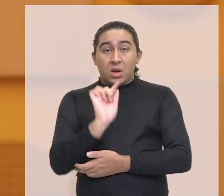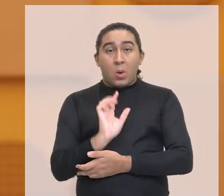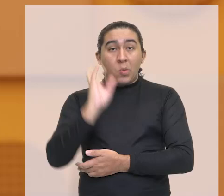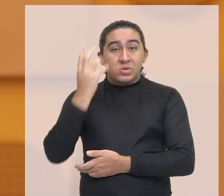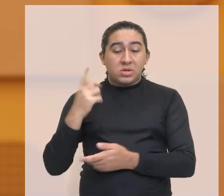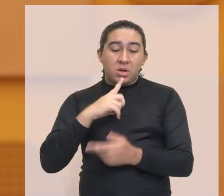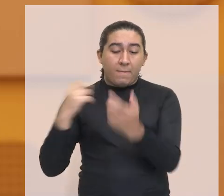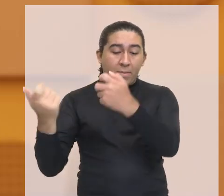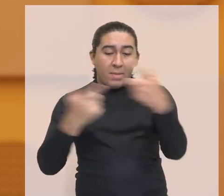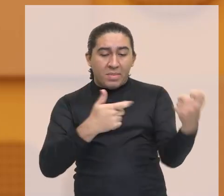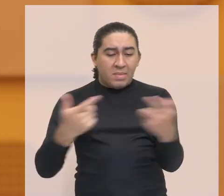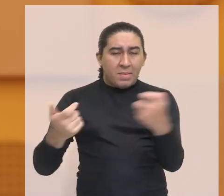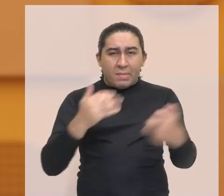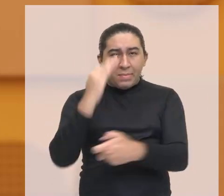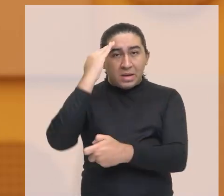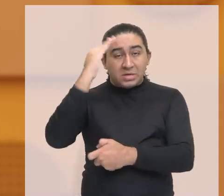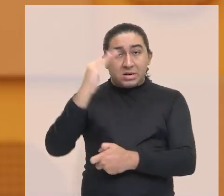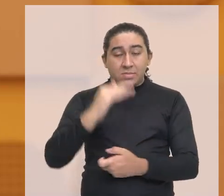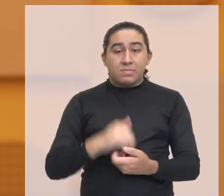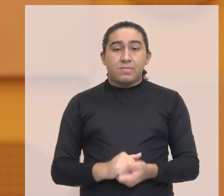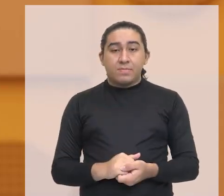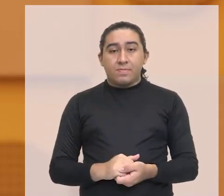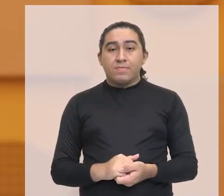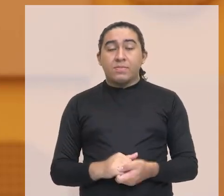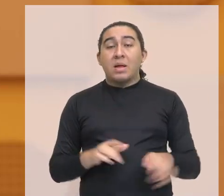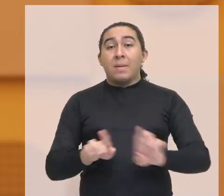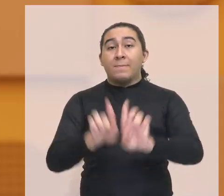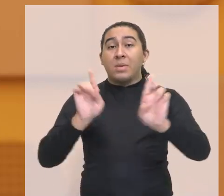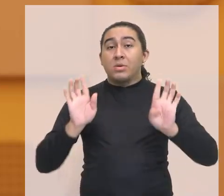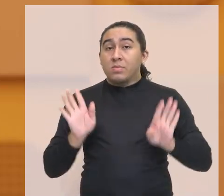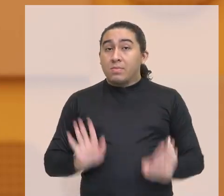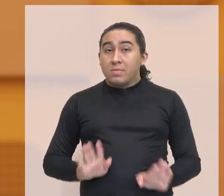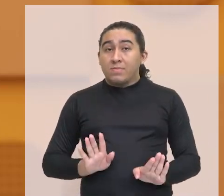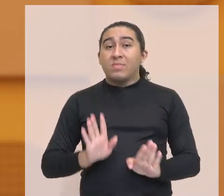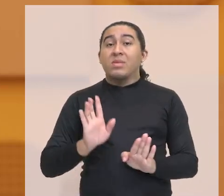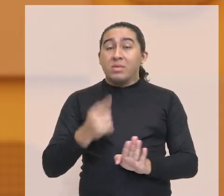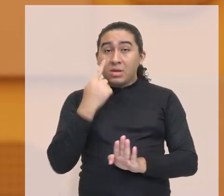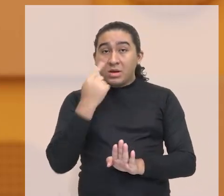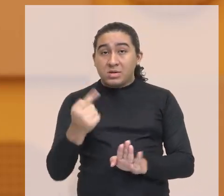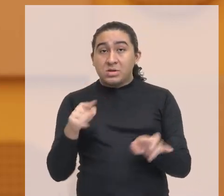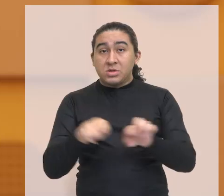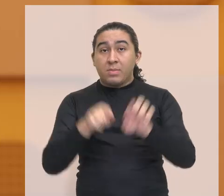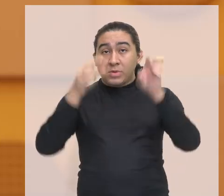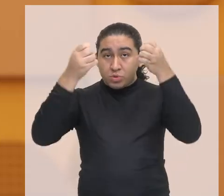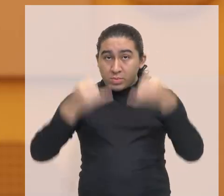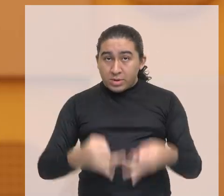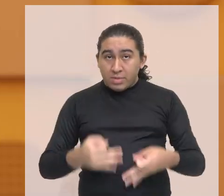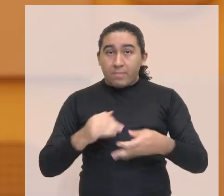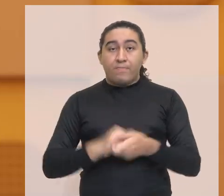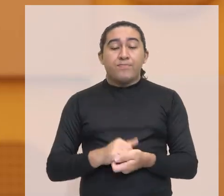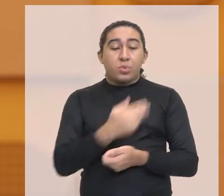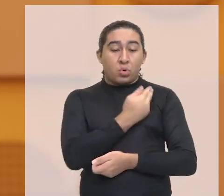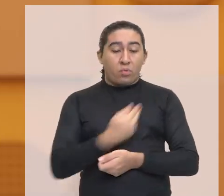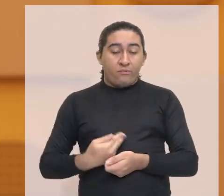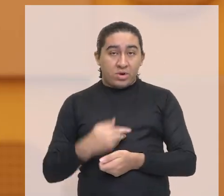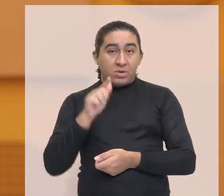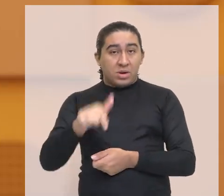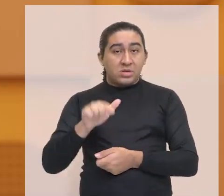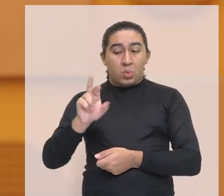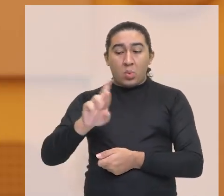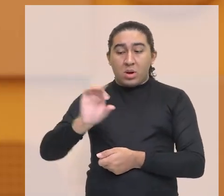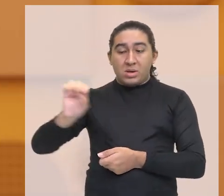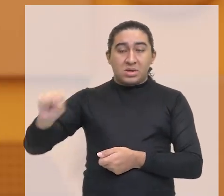conflito direto entre essas duas superpotências. Mas, galera, é muito interessante falar que o governo soviético